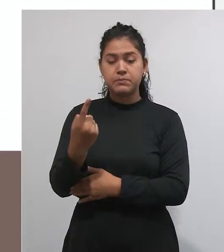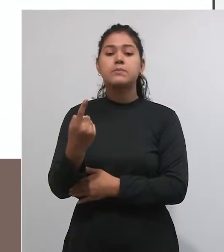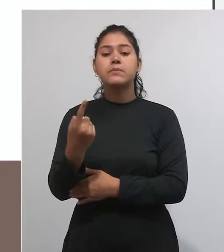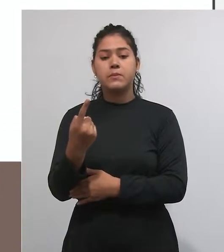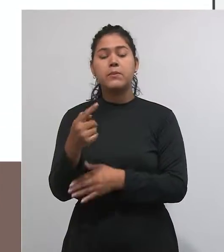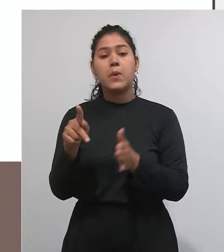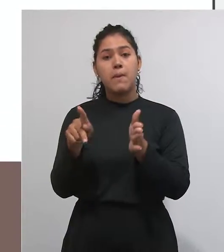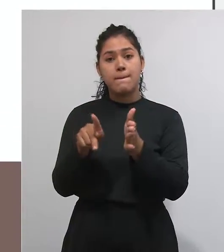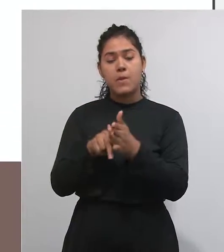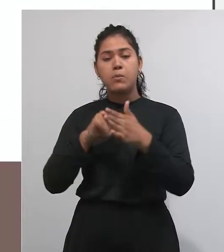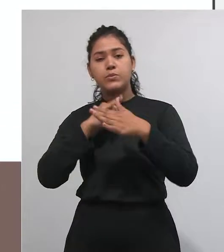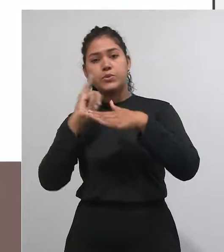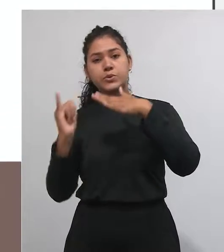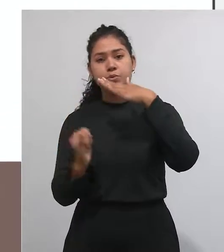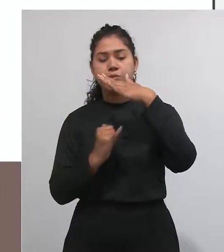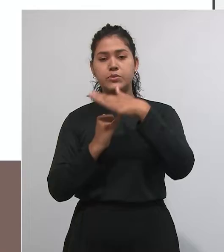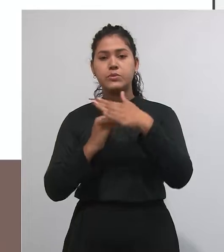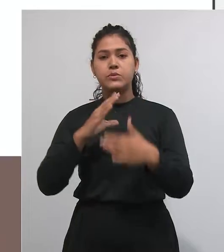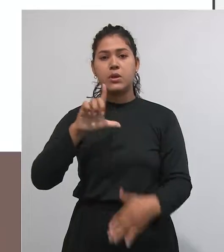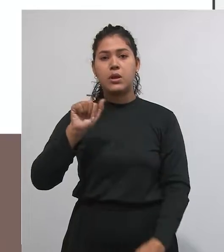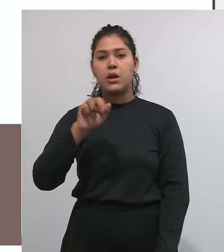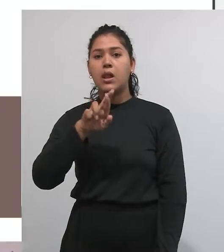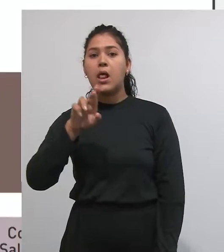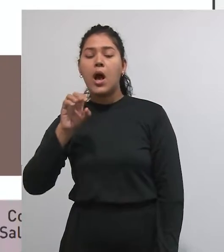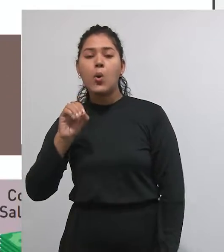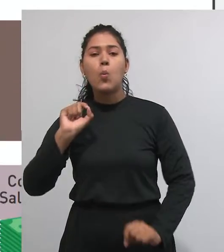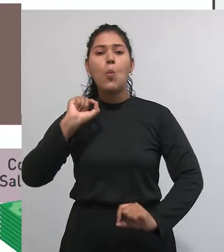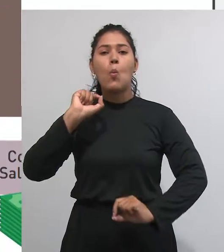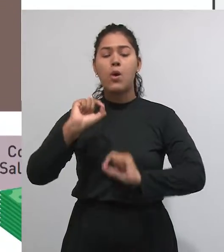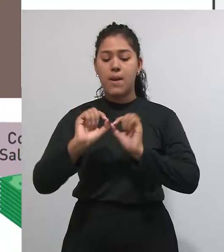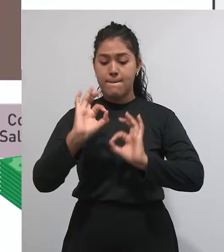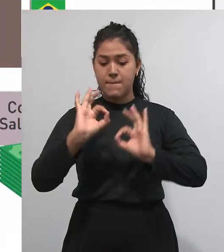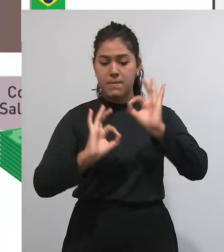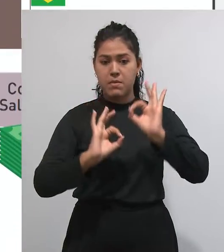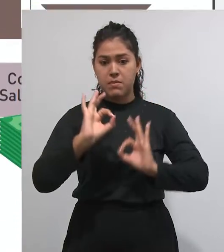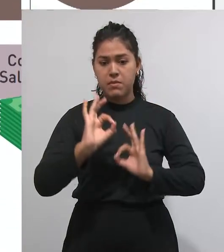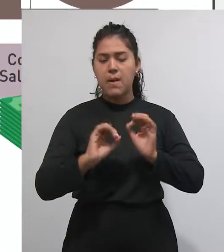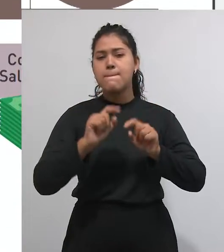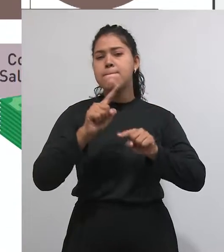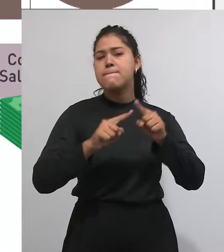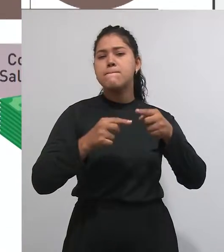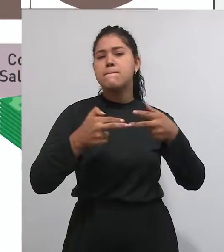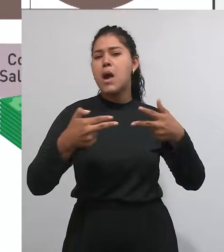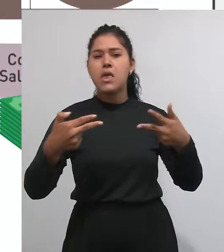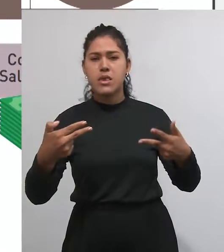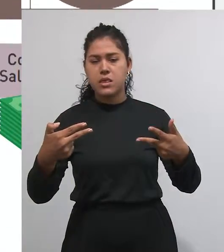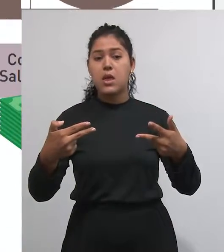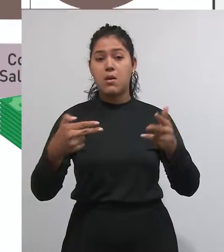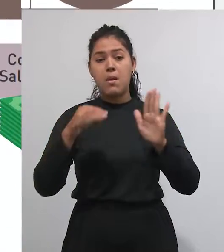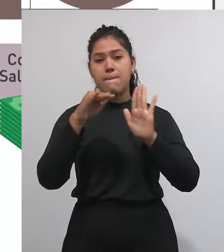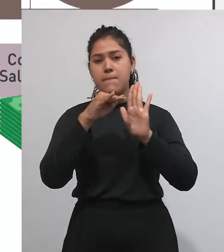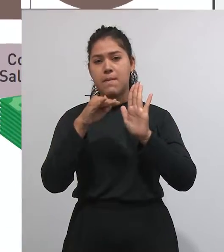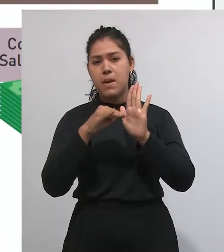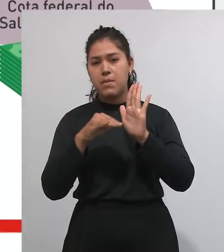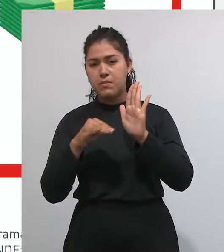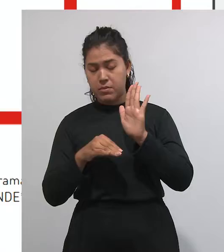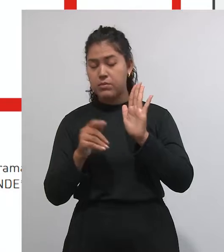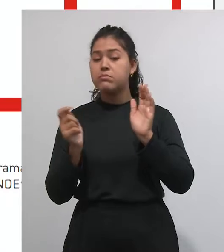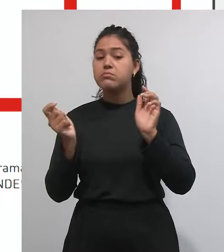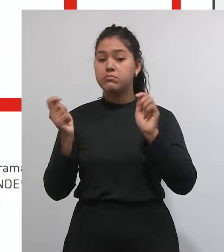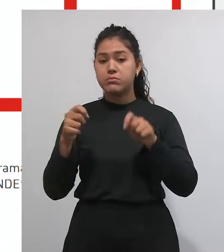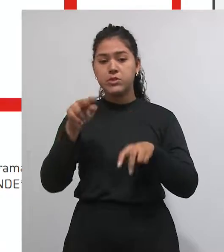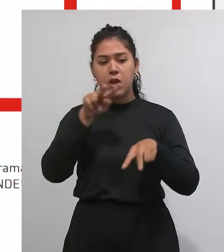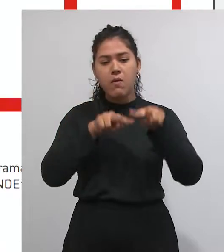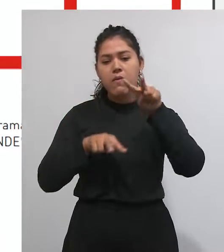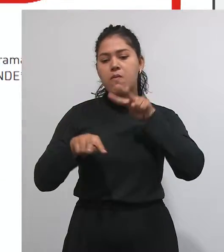Amanhã Gigante, Instituto Claro, NET, Embratel, que produziram esses esquemas, esse organograma que está aqui e